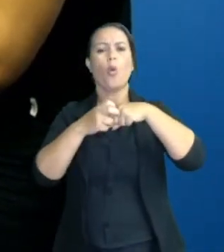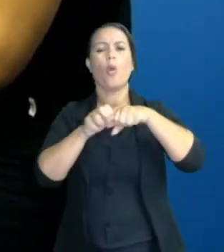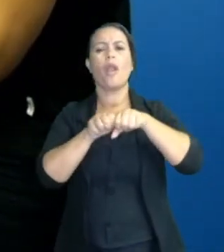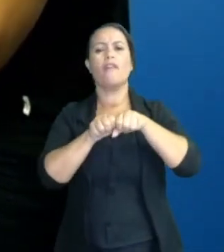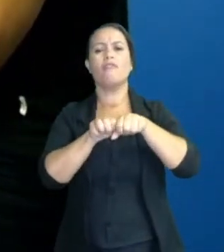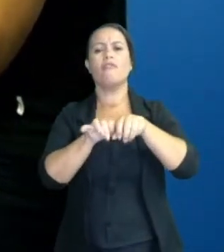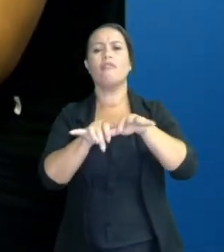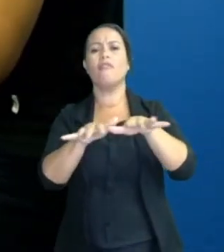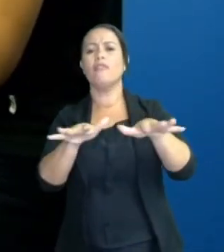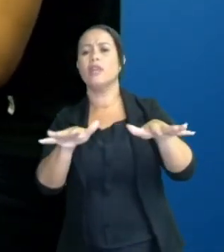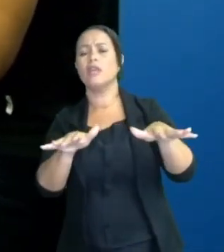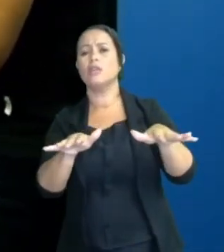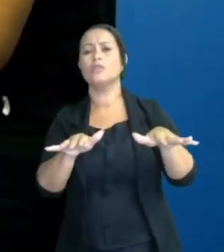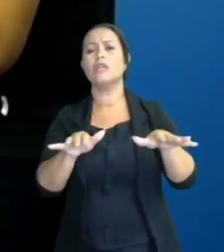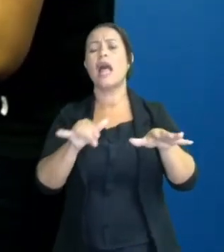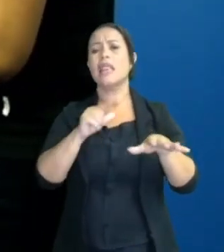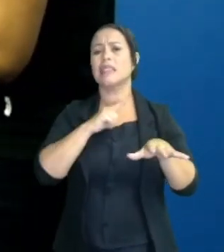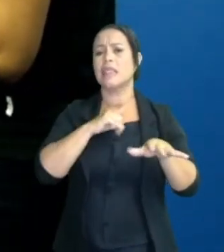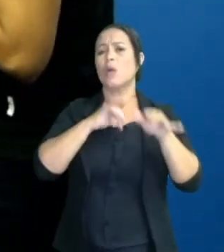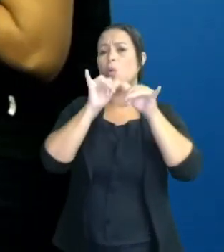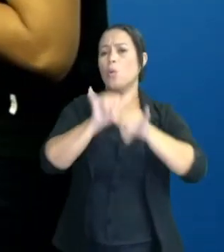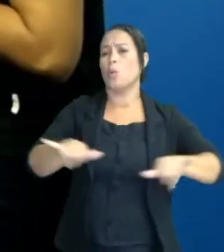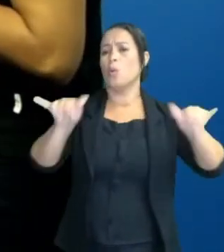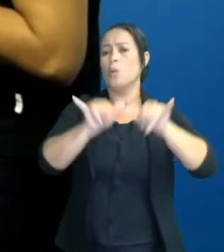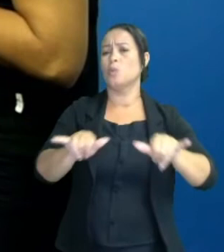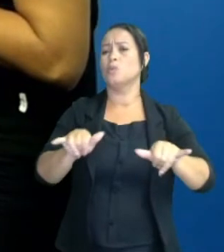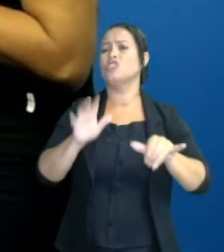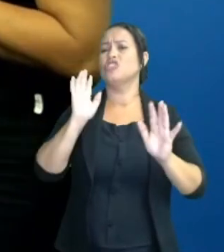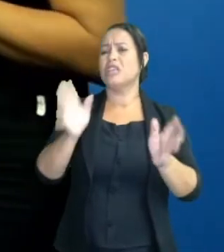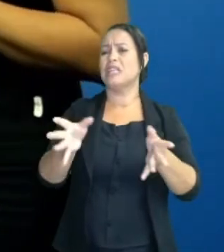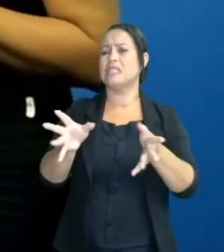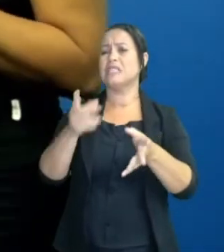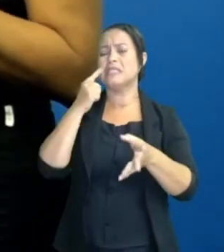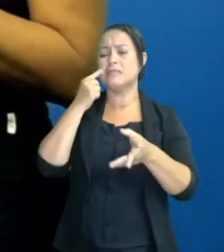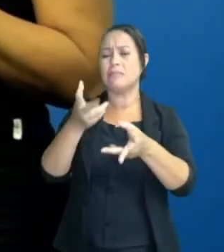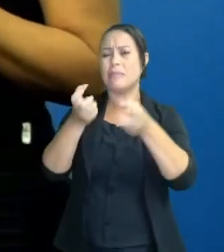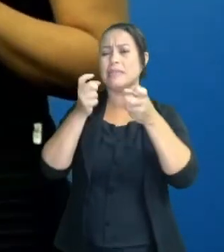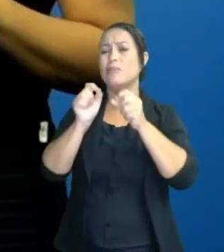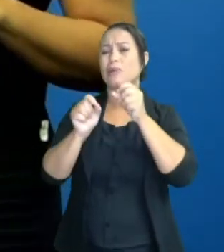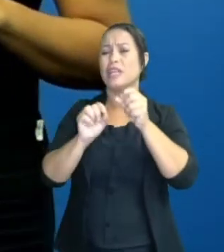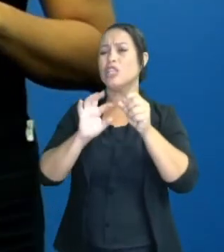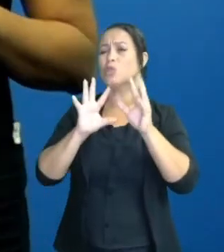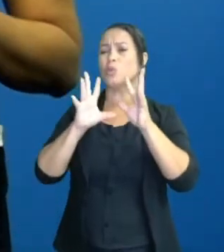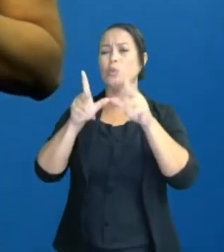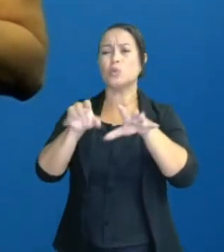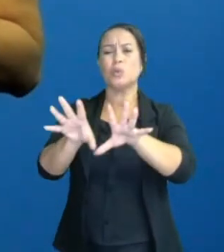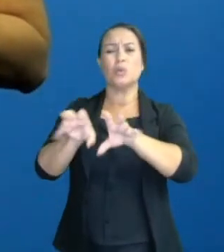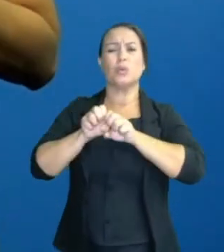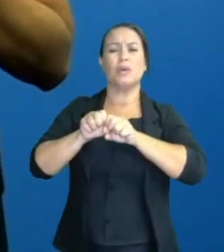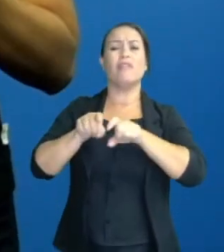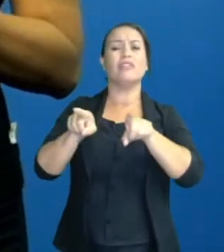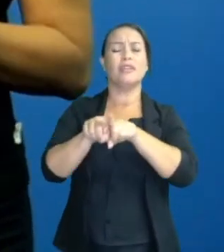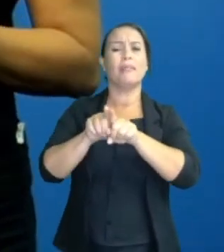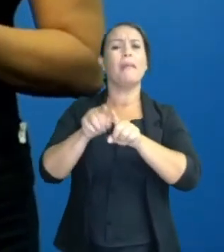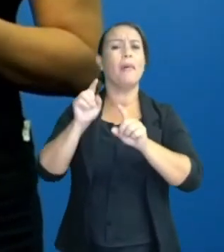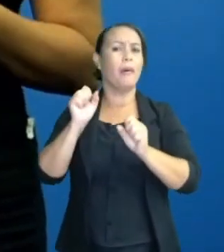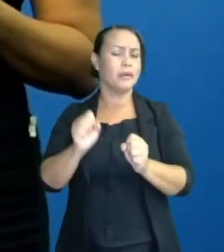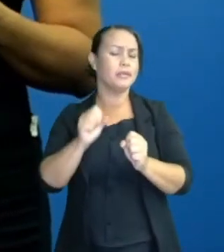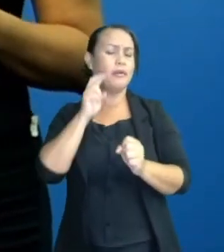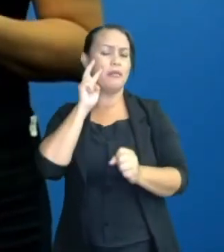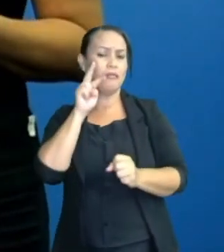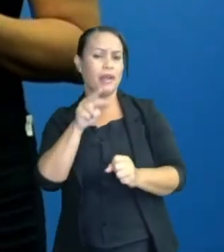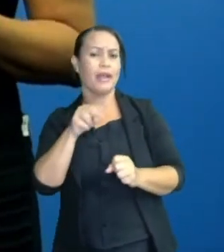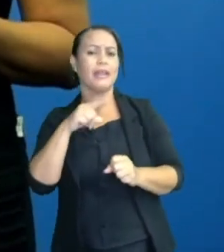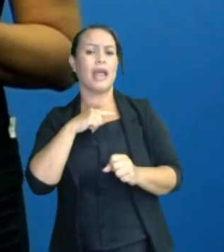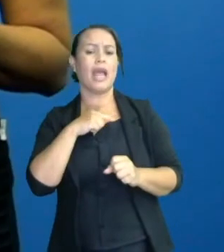O noticiário está 100% infectado. A gente pode observar e aí a gente pode compreender que tem um casal